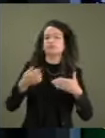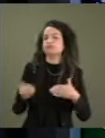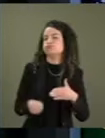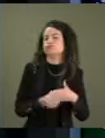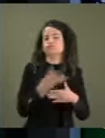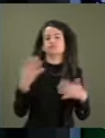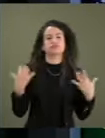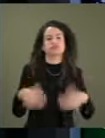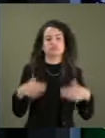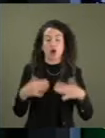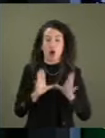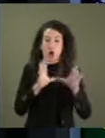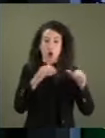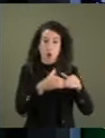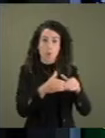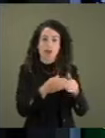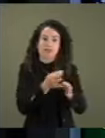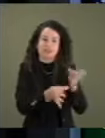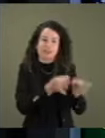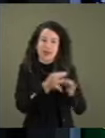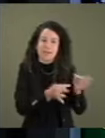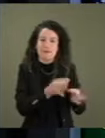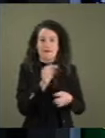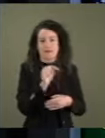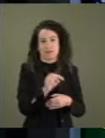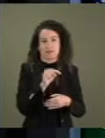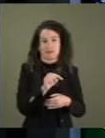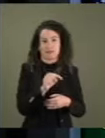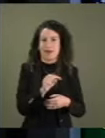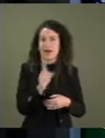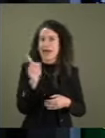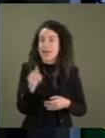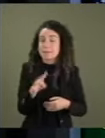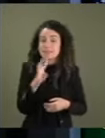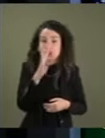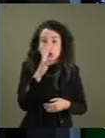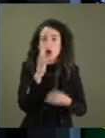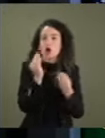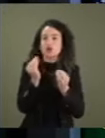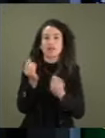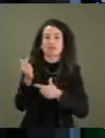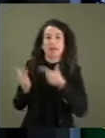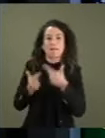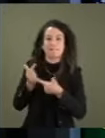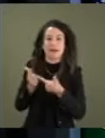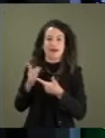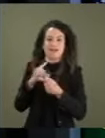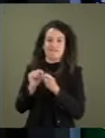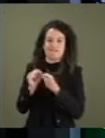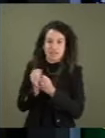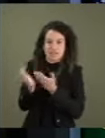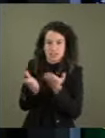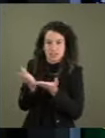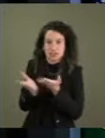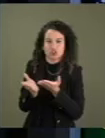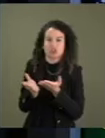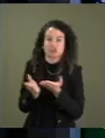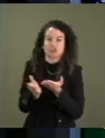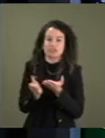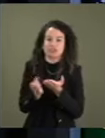entidades, de comunidades terapêuticas. É impressionante o trabalho que é feito de